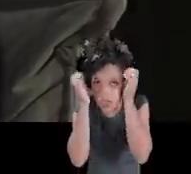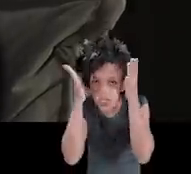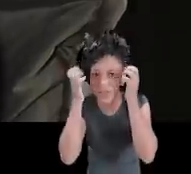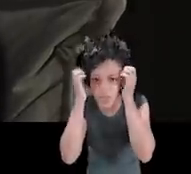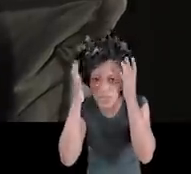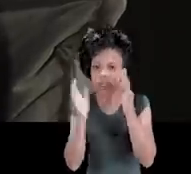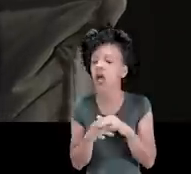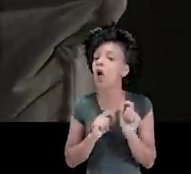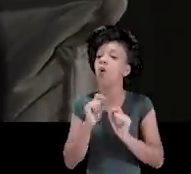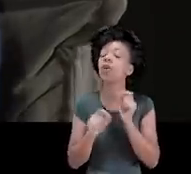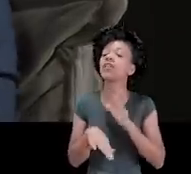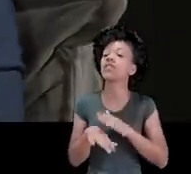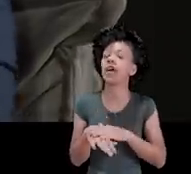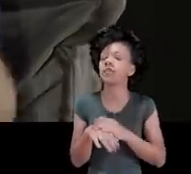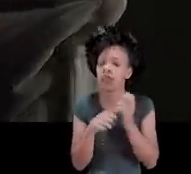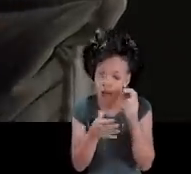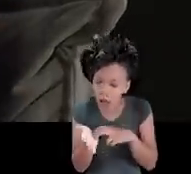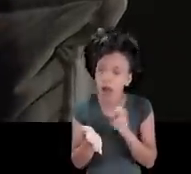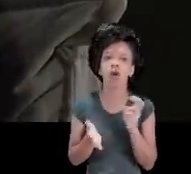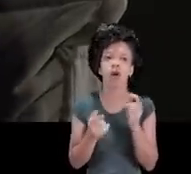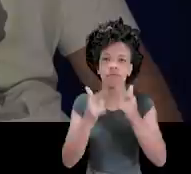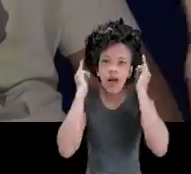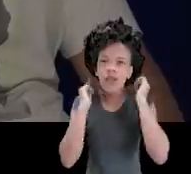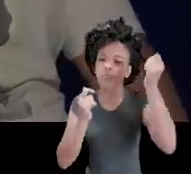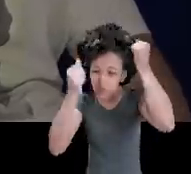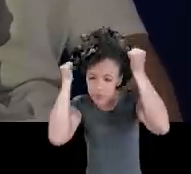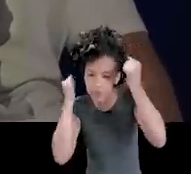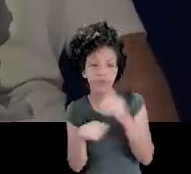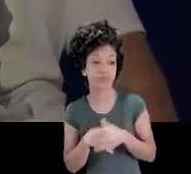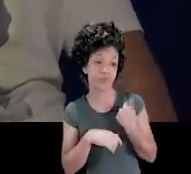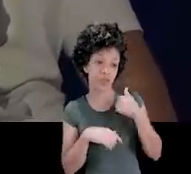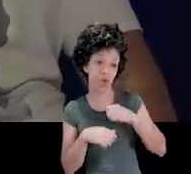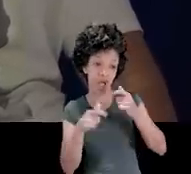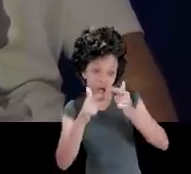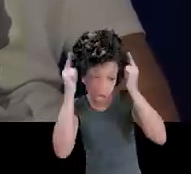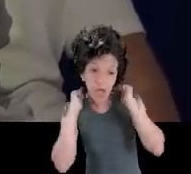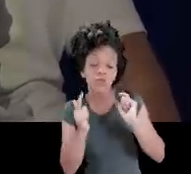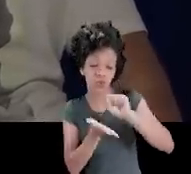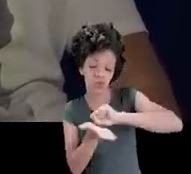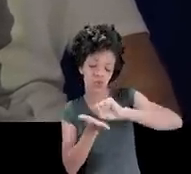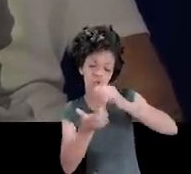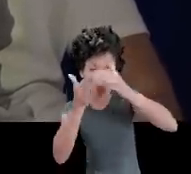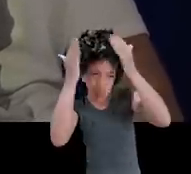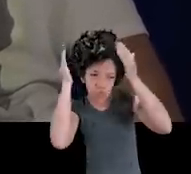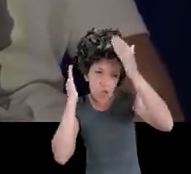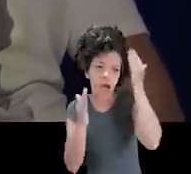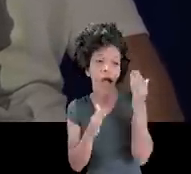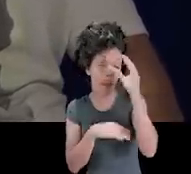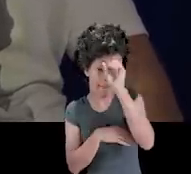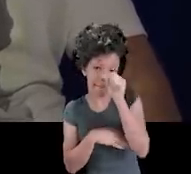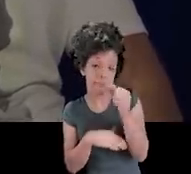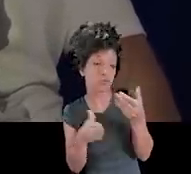cabelo. O que é que vocês fazem? Você acorda, raspa, passa sabonete, o que é? Eu raspo com condicionador e eu aprendi faz pouco tempo, inclusive, a raspar do